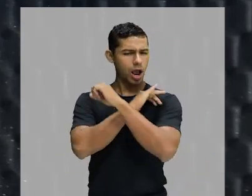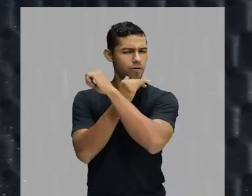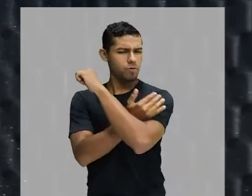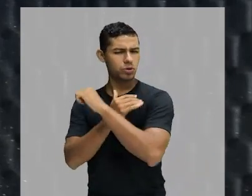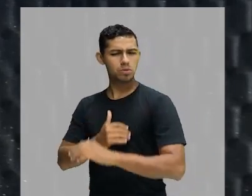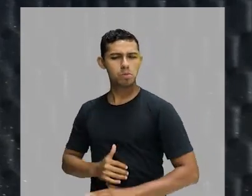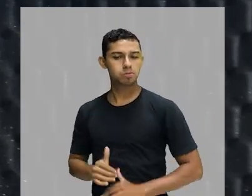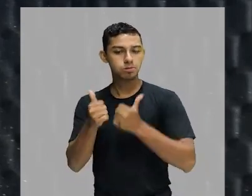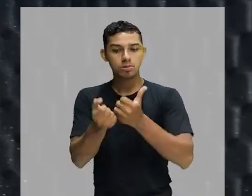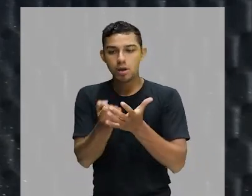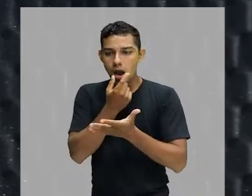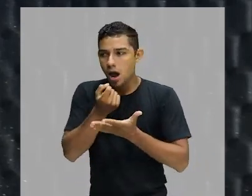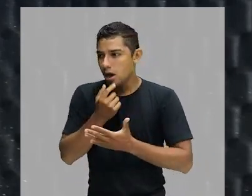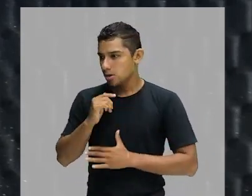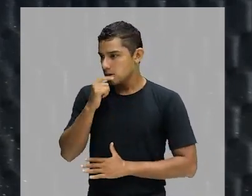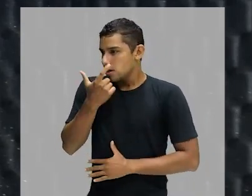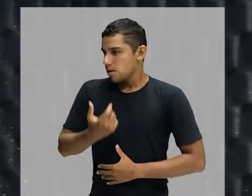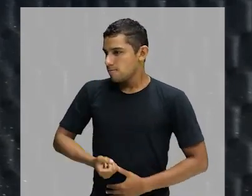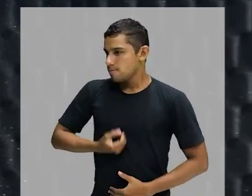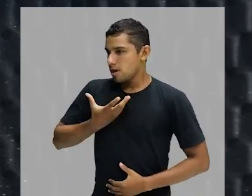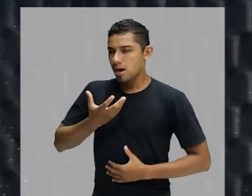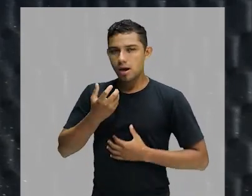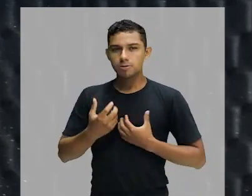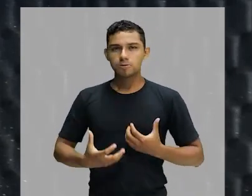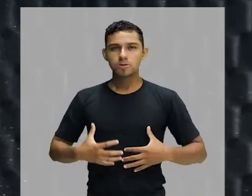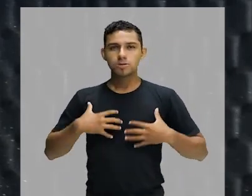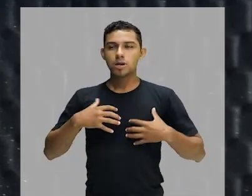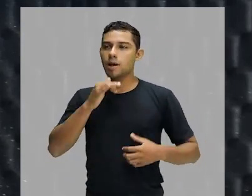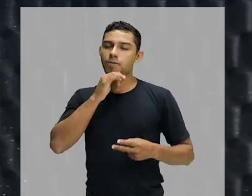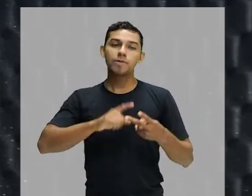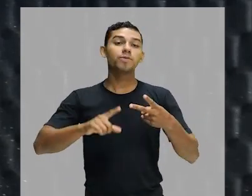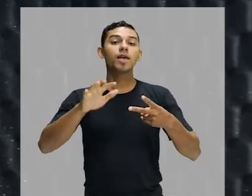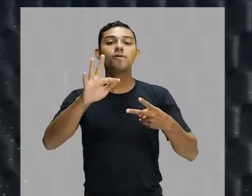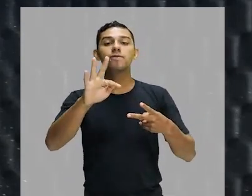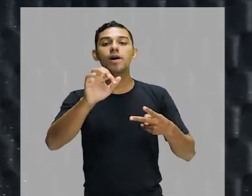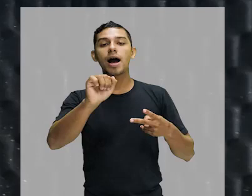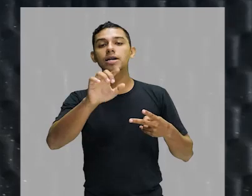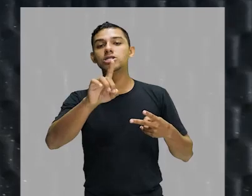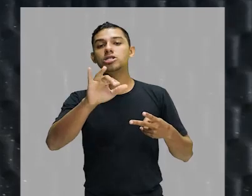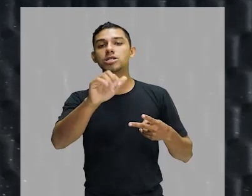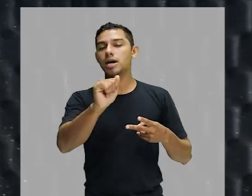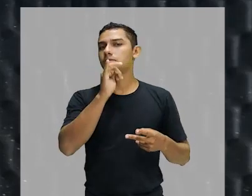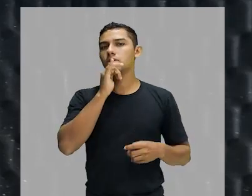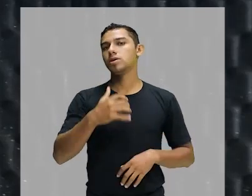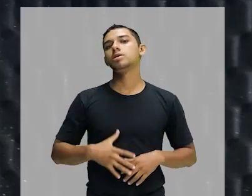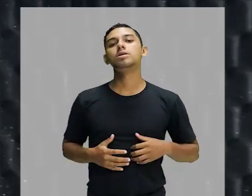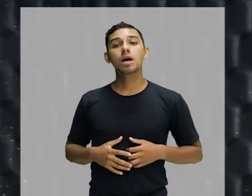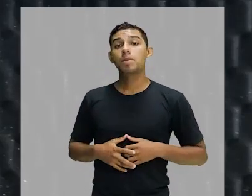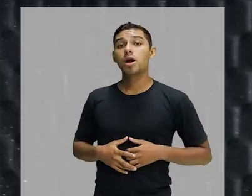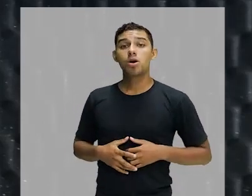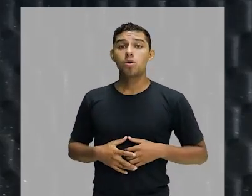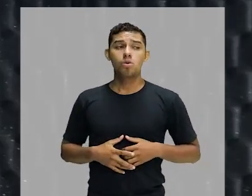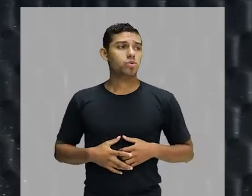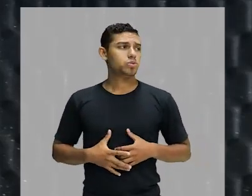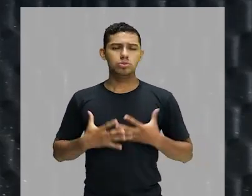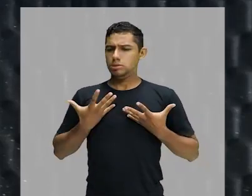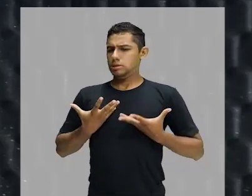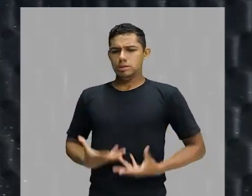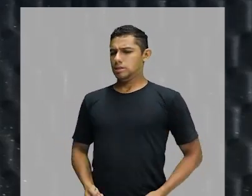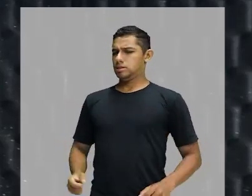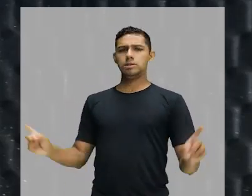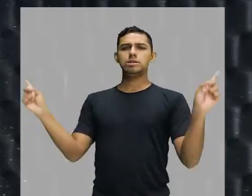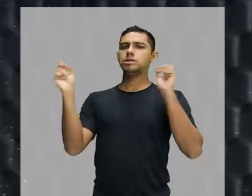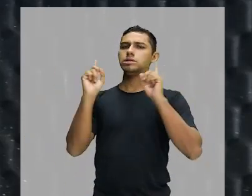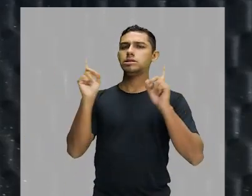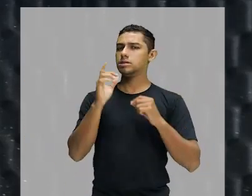melhorada. Diminui a sensação de fadiga. O que acontece? O atleta ele não sente um cansaço de forma imediata,